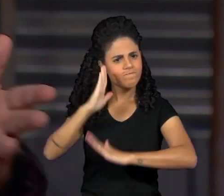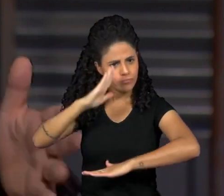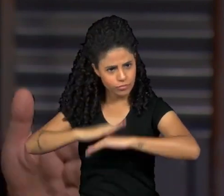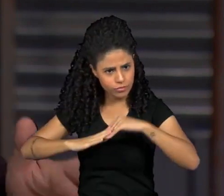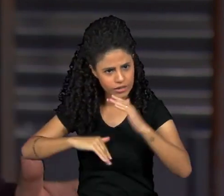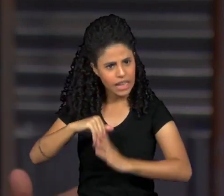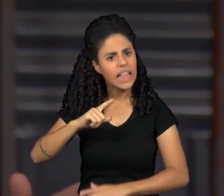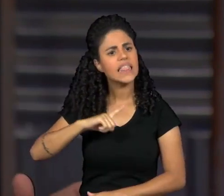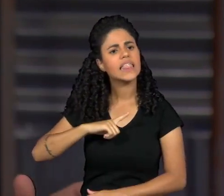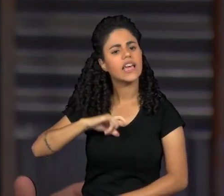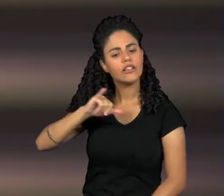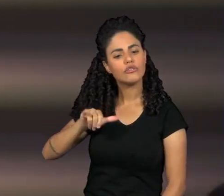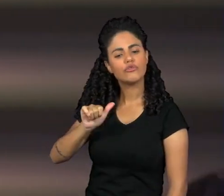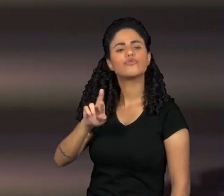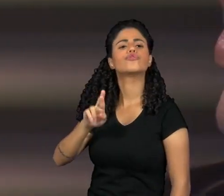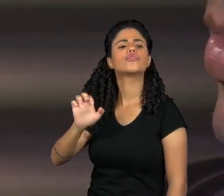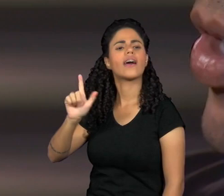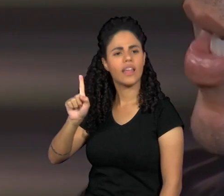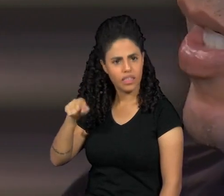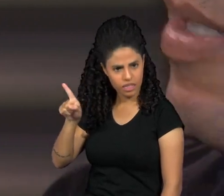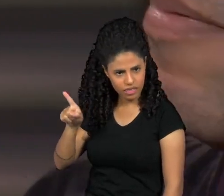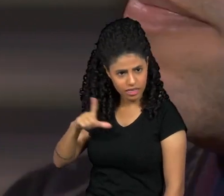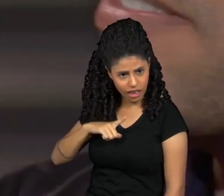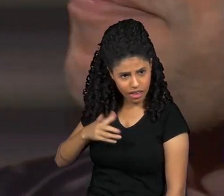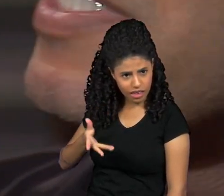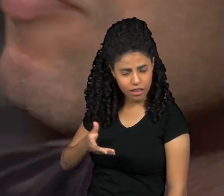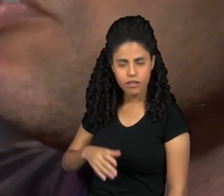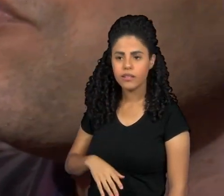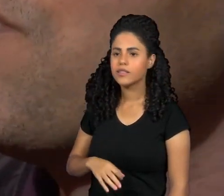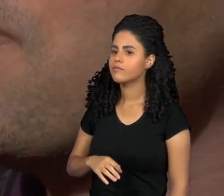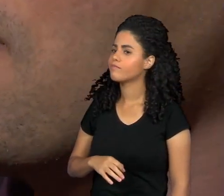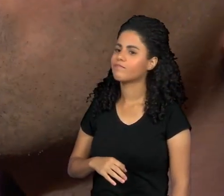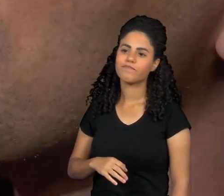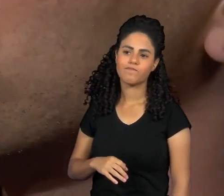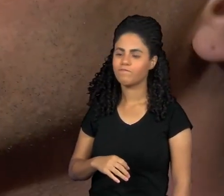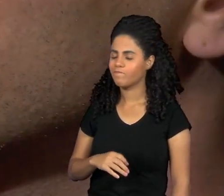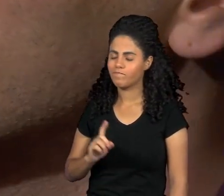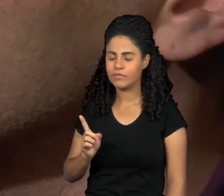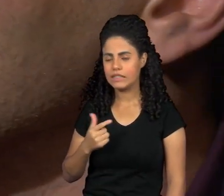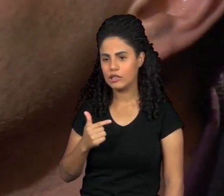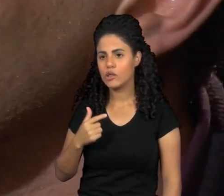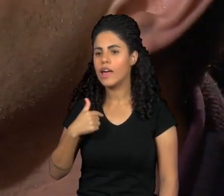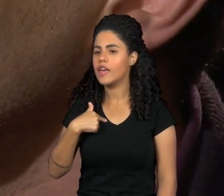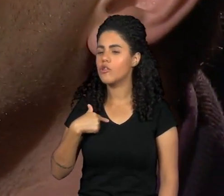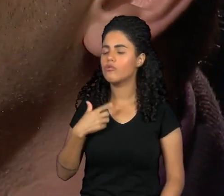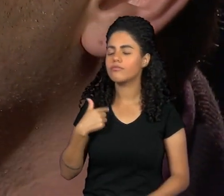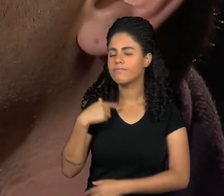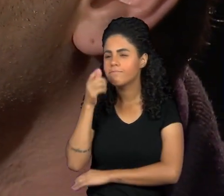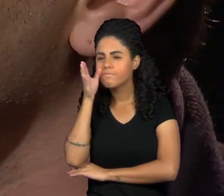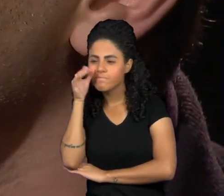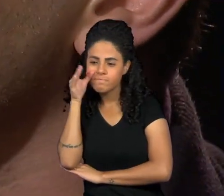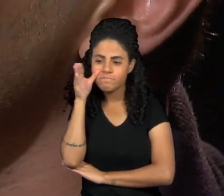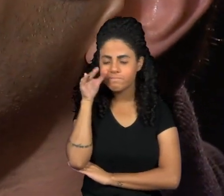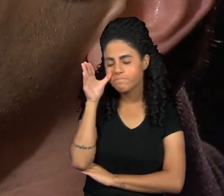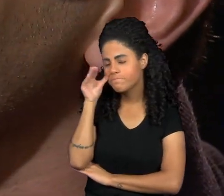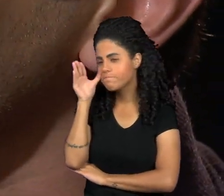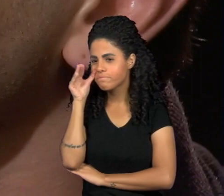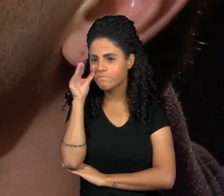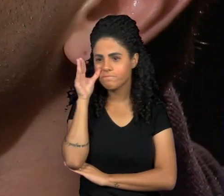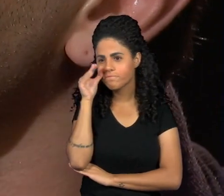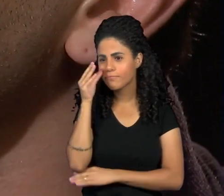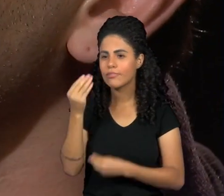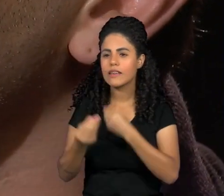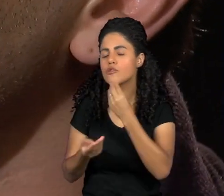no Jaré, por exemplo? Não. Eu conheço o Jaré, mas a minha curiosidade era muito movida